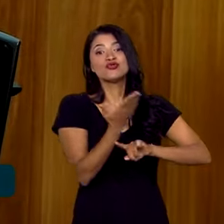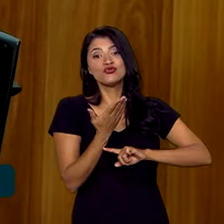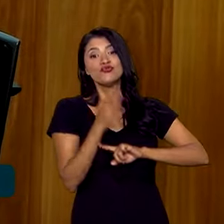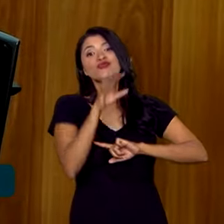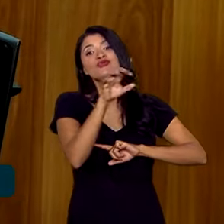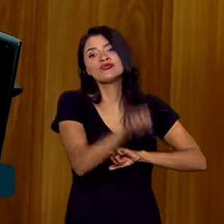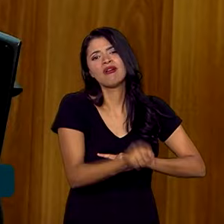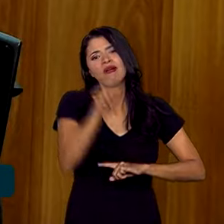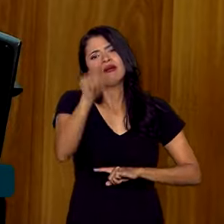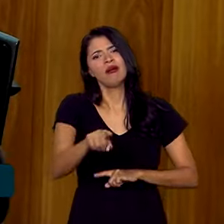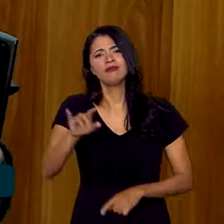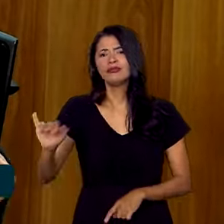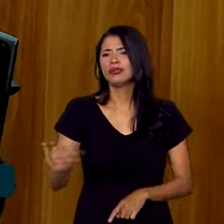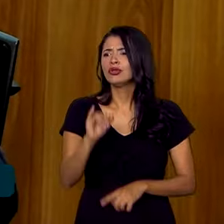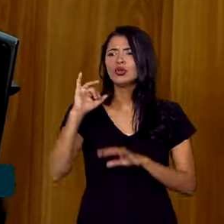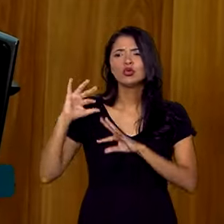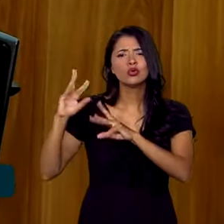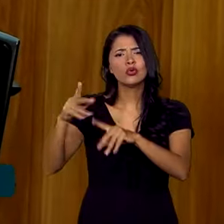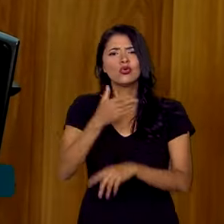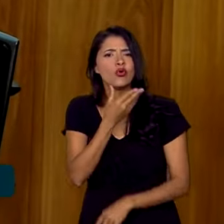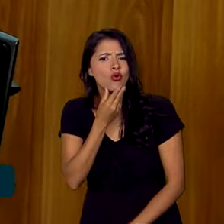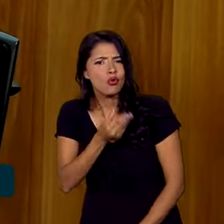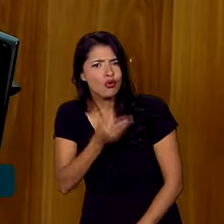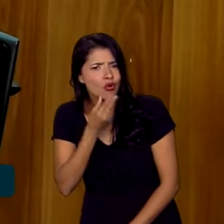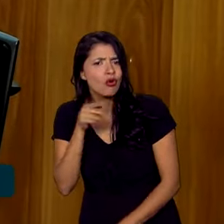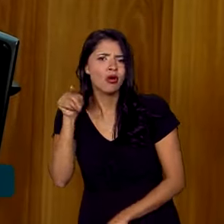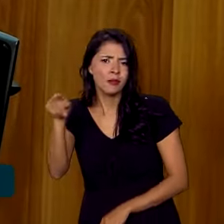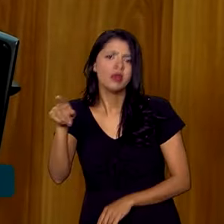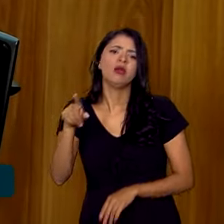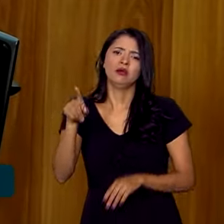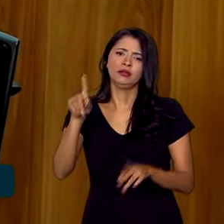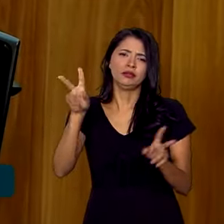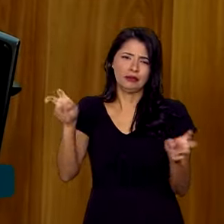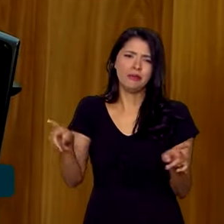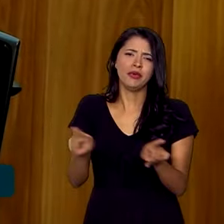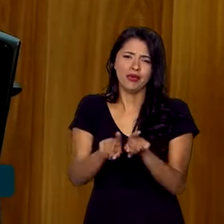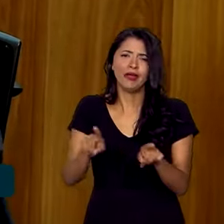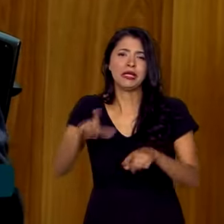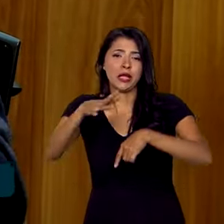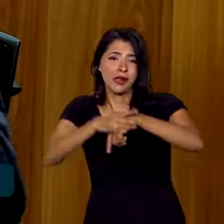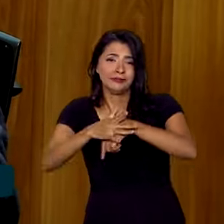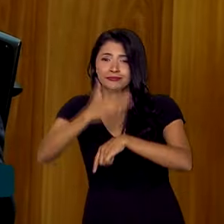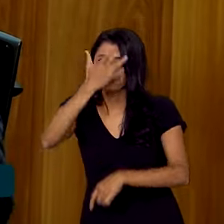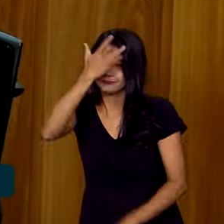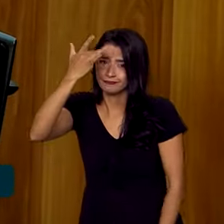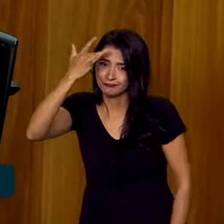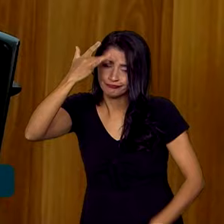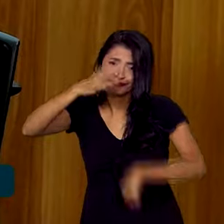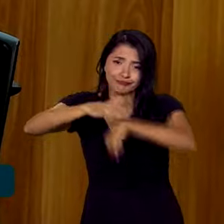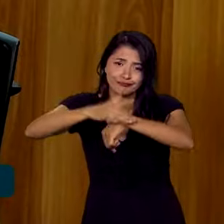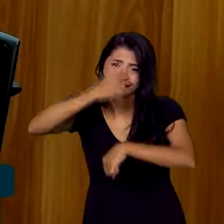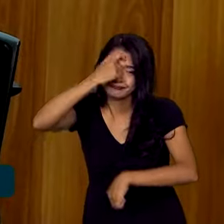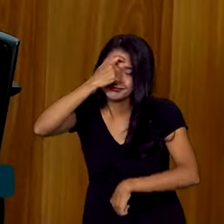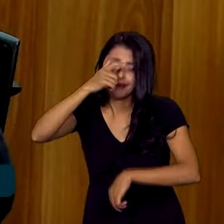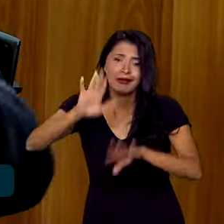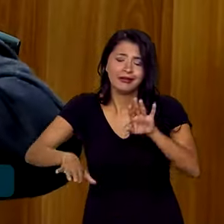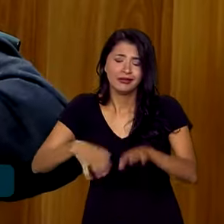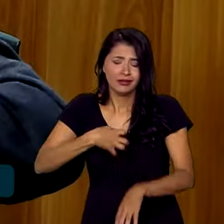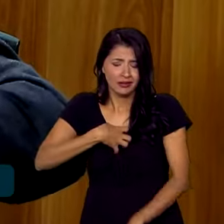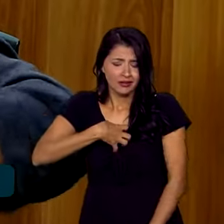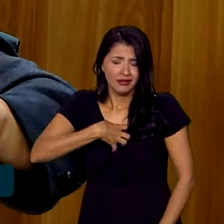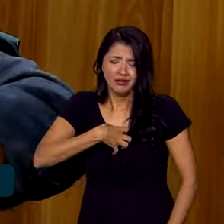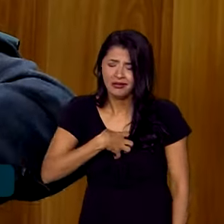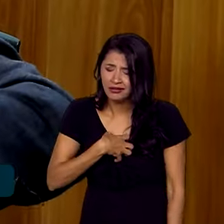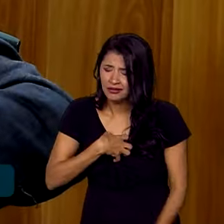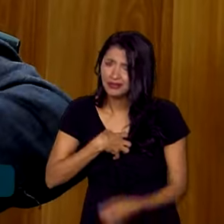necessidade para todos os homens inclusive para gravos relacionados à saúde mental muitas vezes a gente não tá tá bem emocionalmente e a